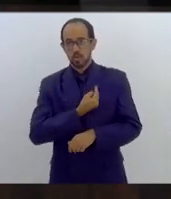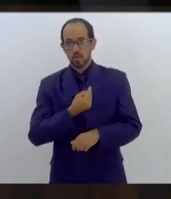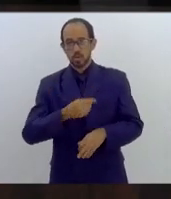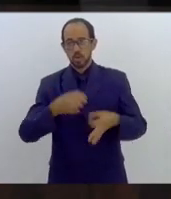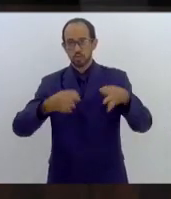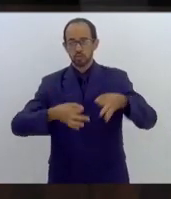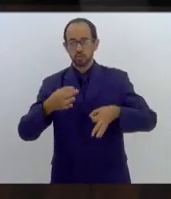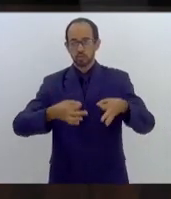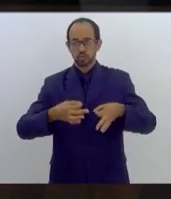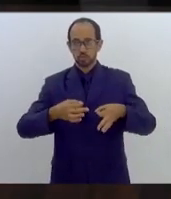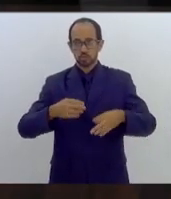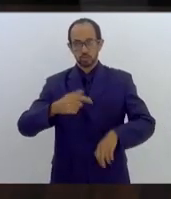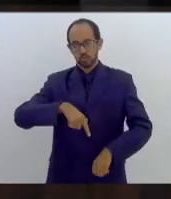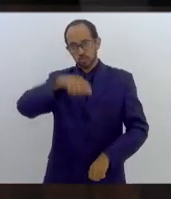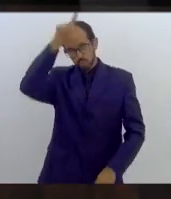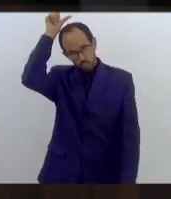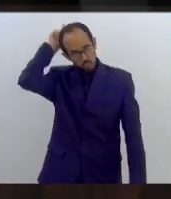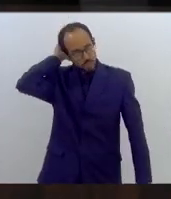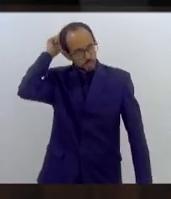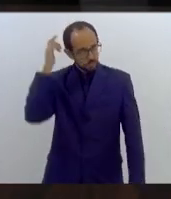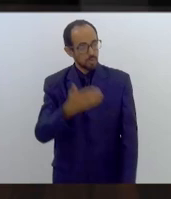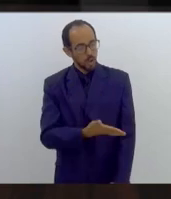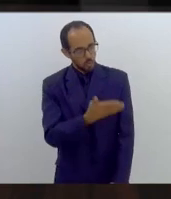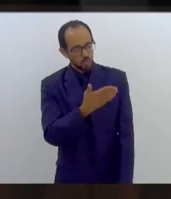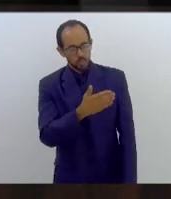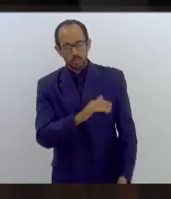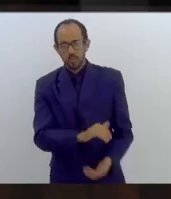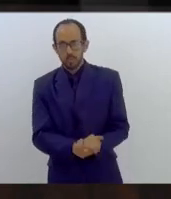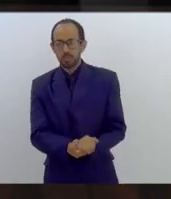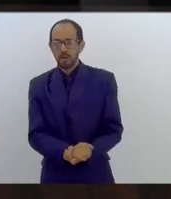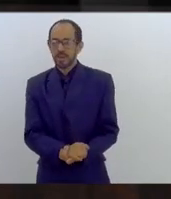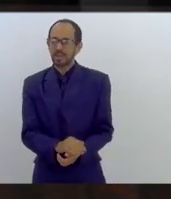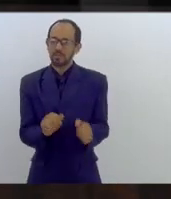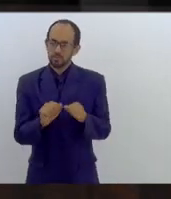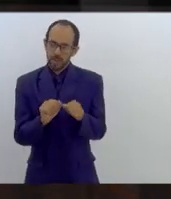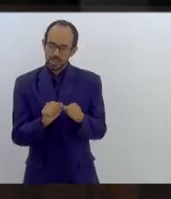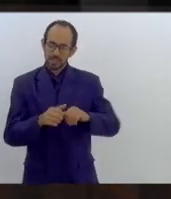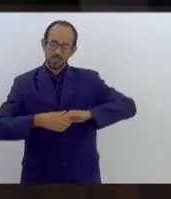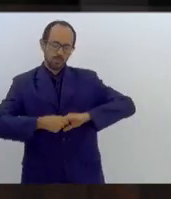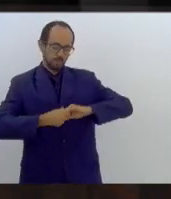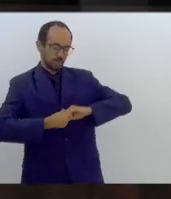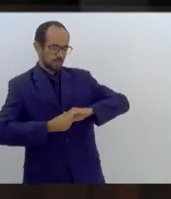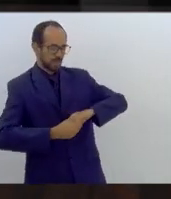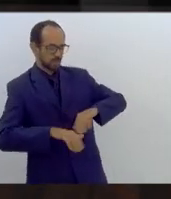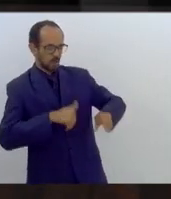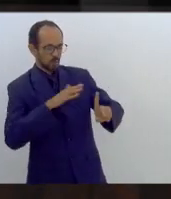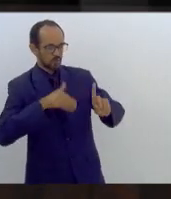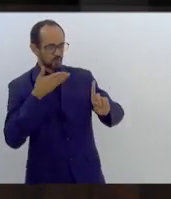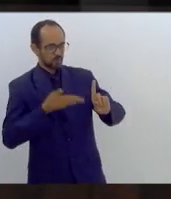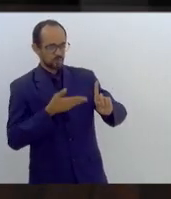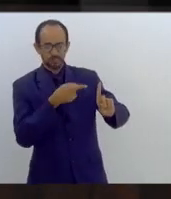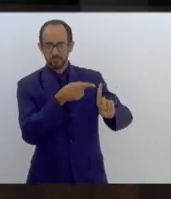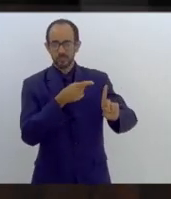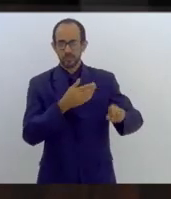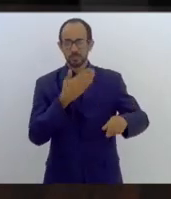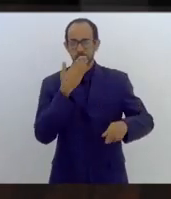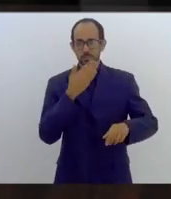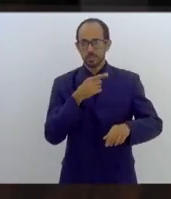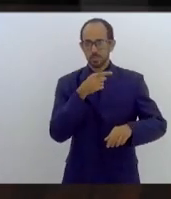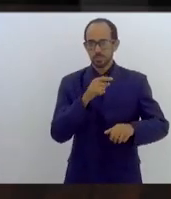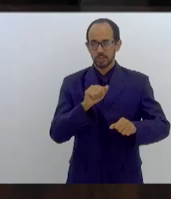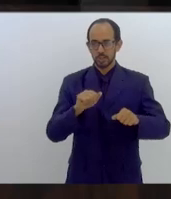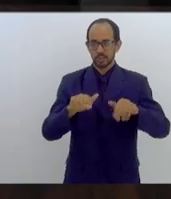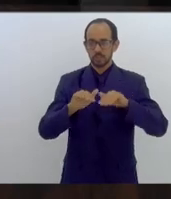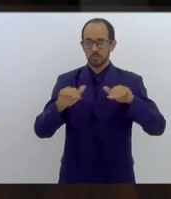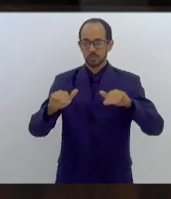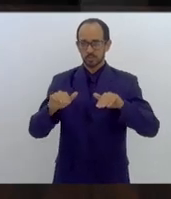ilustríssimo deputado Luiz Paulo para que possa fazer uma saudação ao nosso homenageado e pediria que pudesse usar nossa